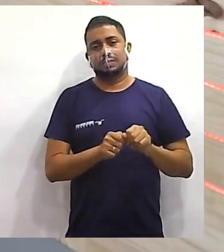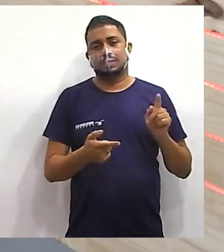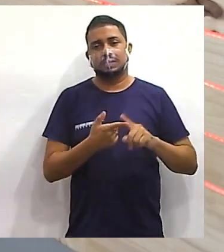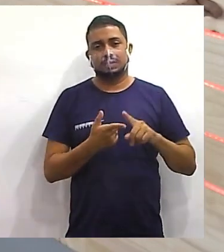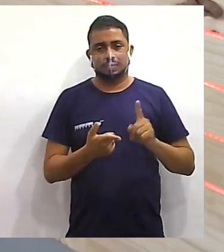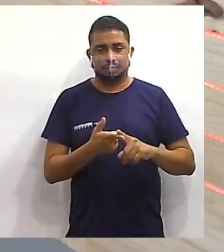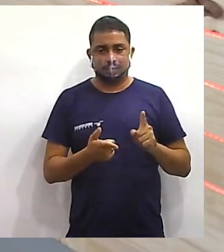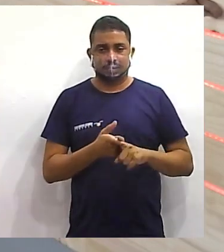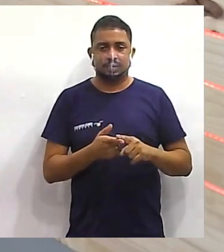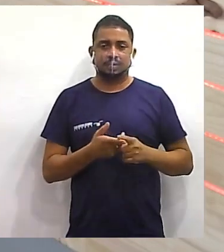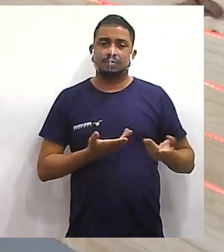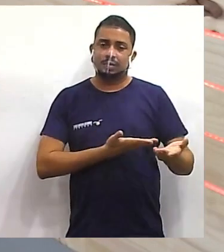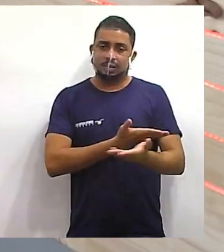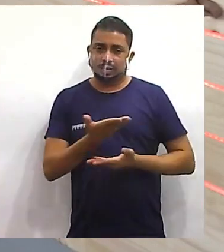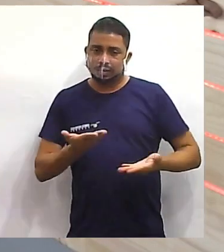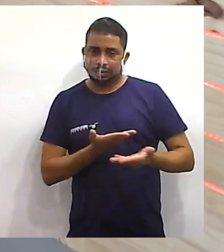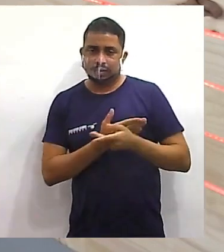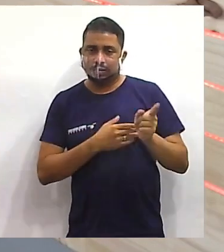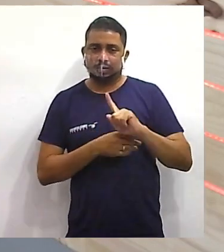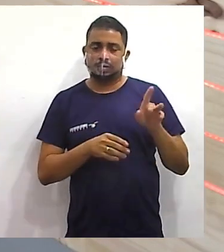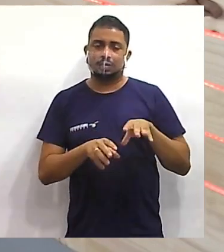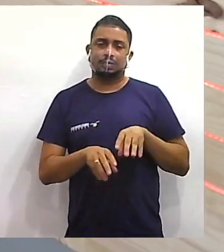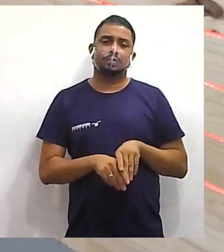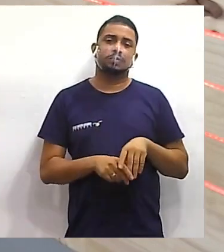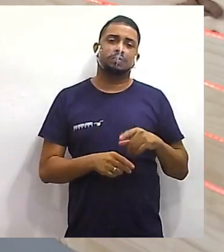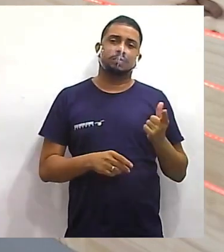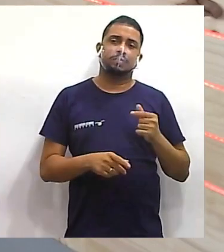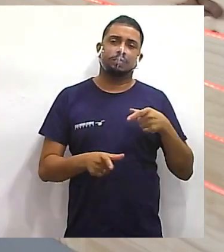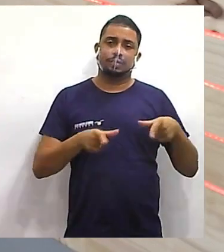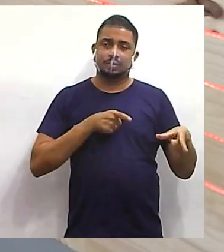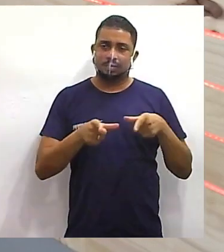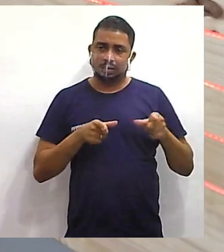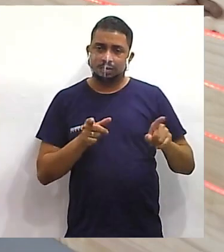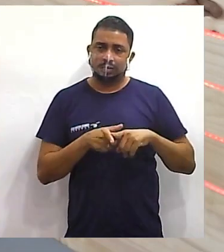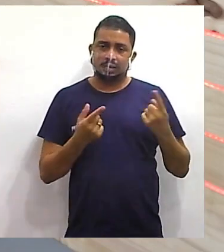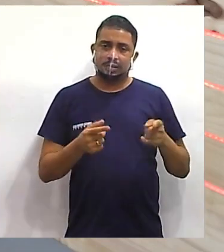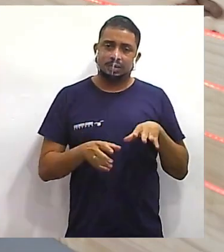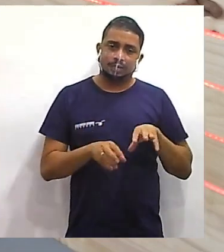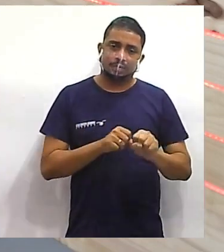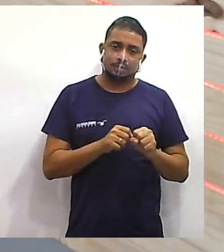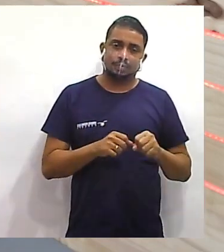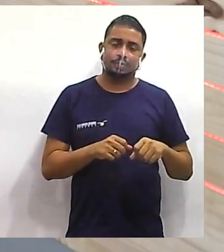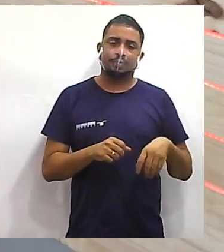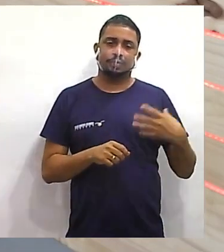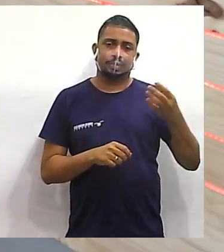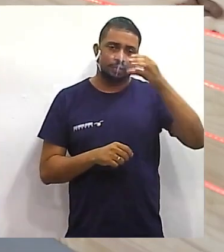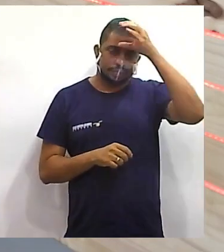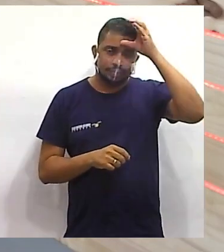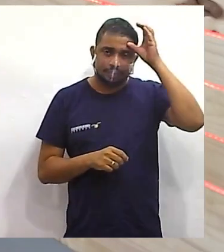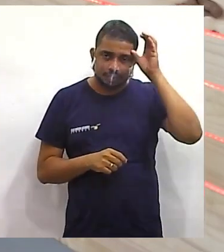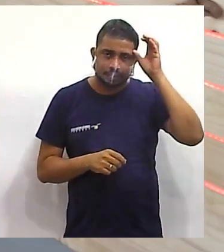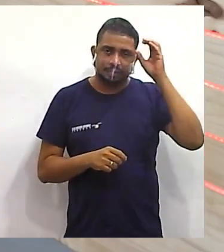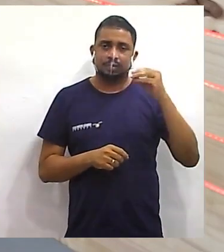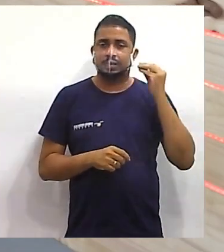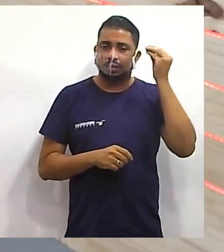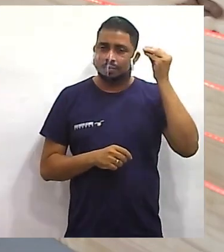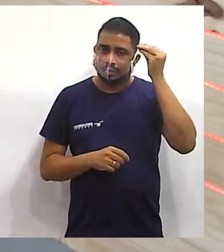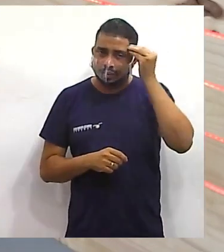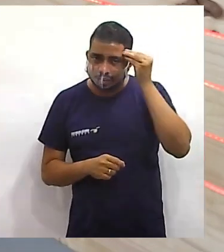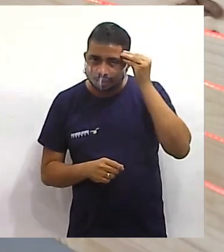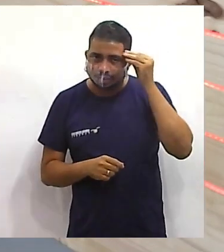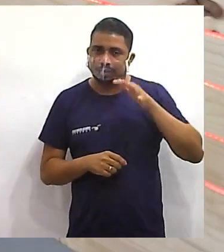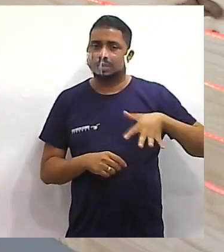também perpassa não só uma formação para o mundo do trabalho, né? Mas essa formação para a cidadania, para a experiência